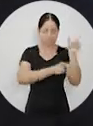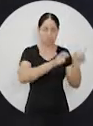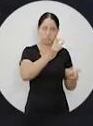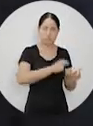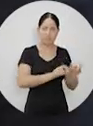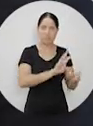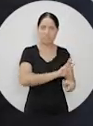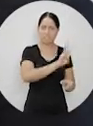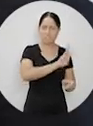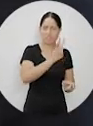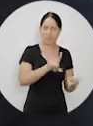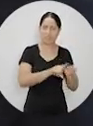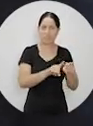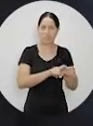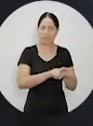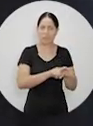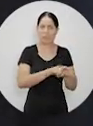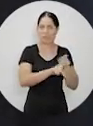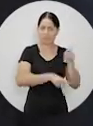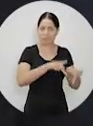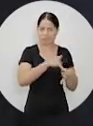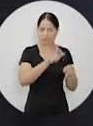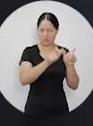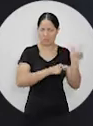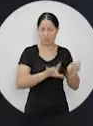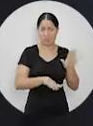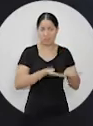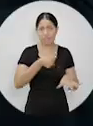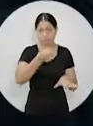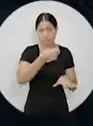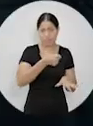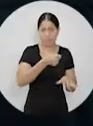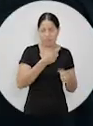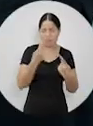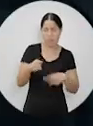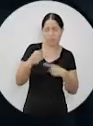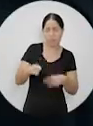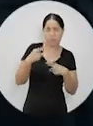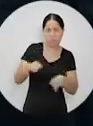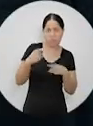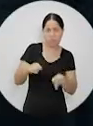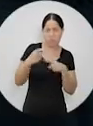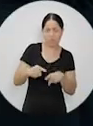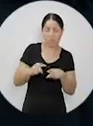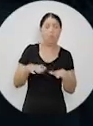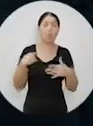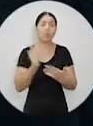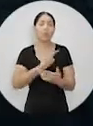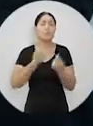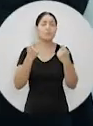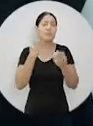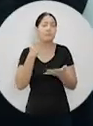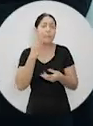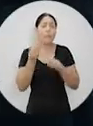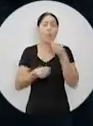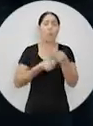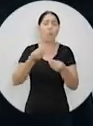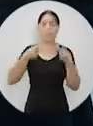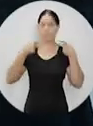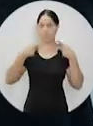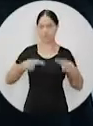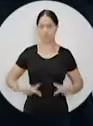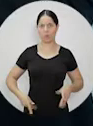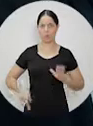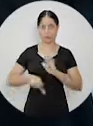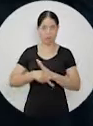de sites, às vezes de blogs, às vezes até da própria imprensa. Então é muito importante a gente identificar qual vai ser a relação, qual vai ser